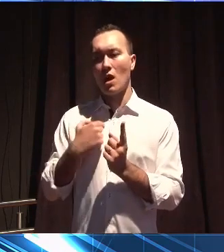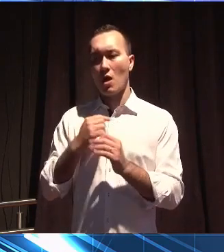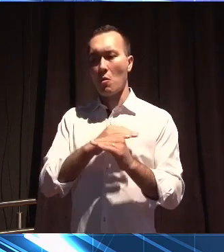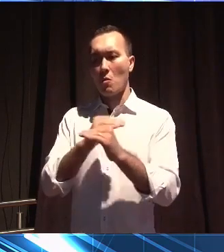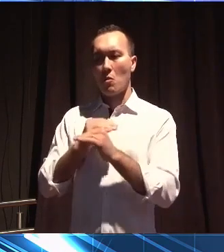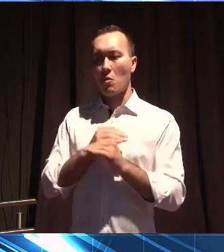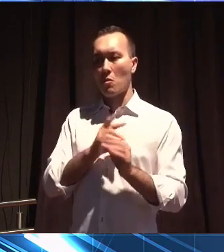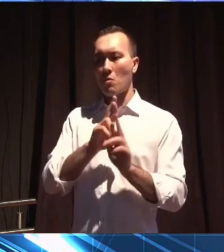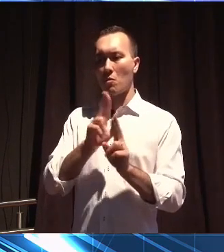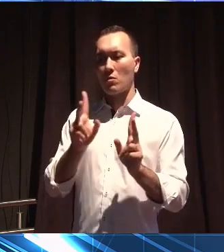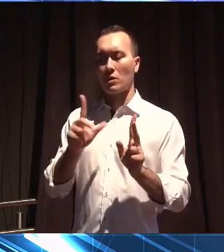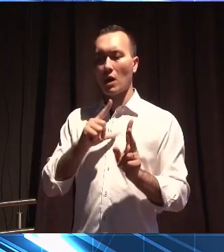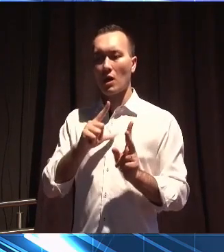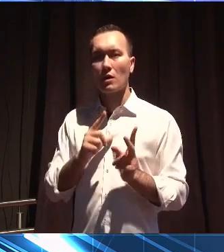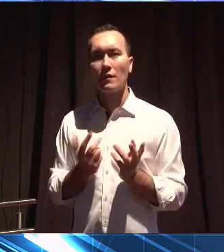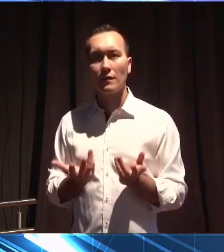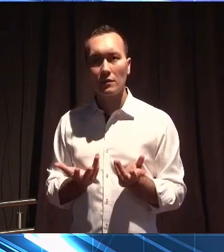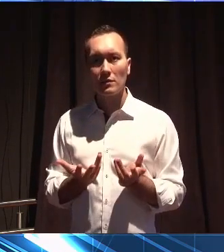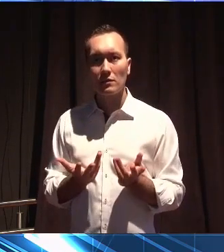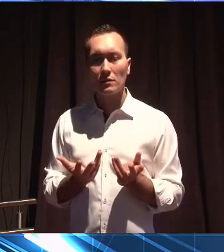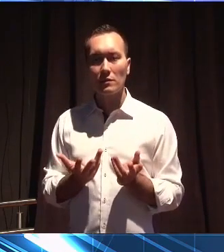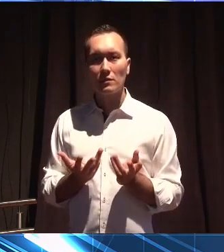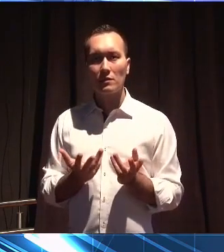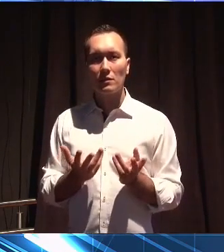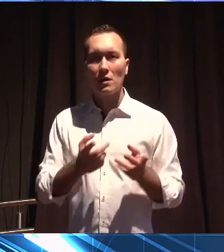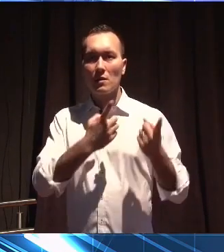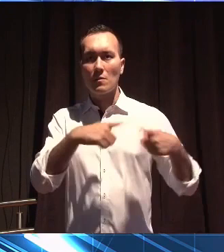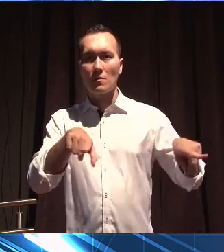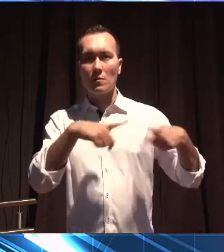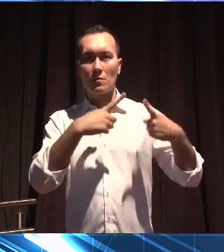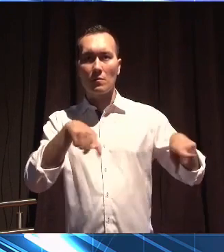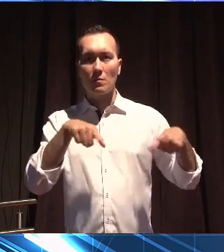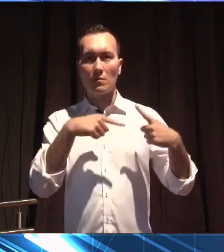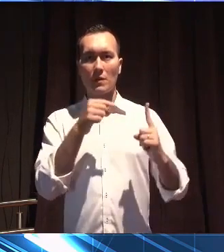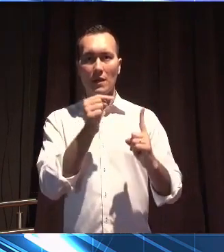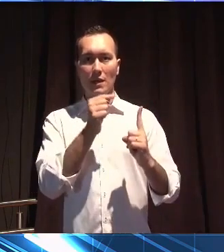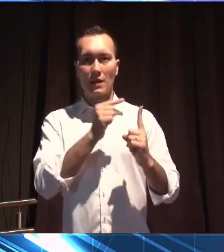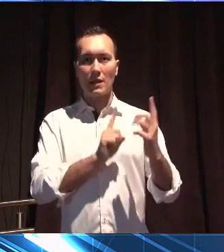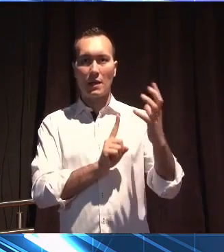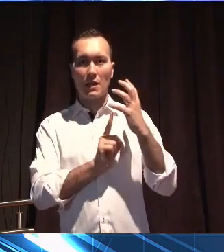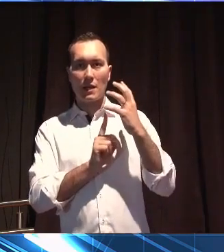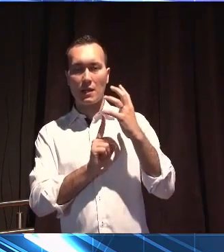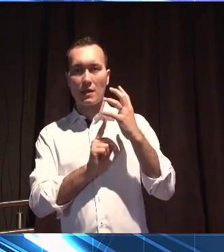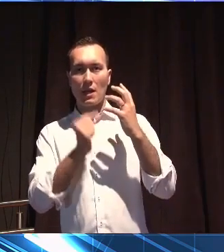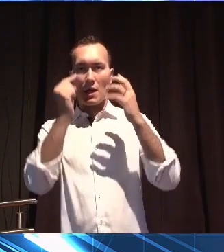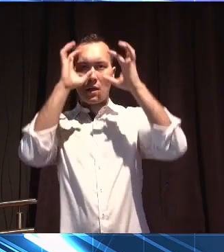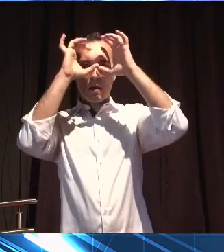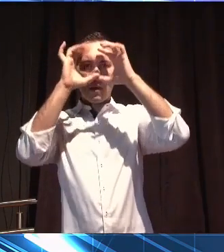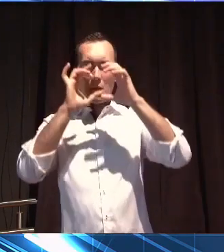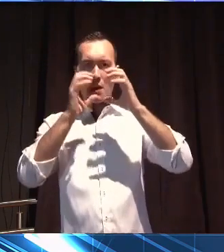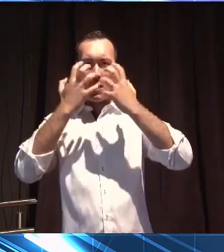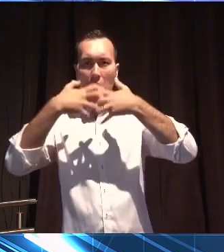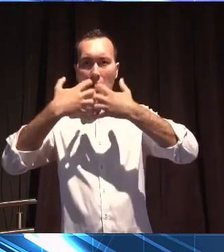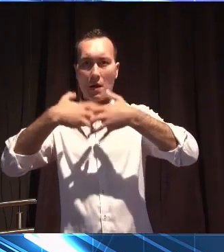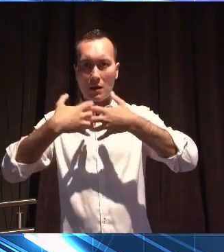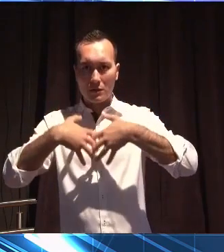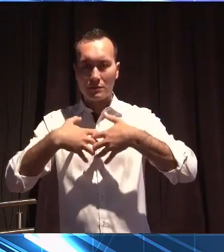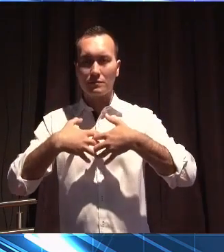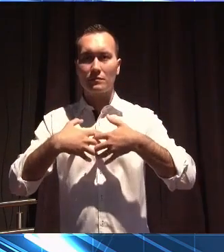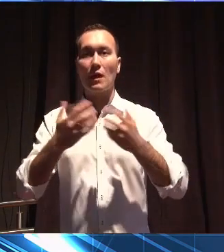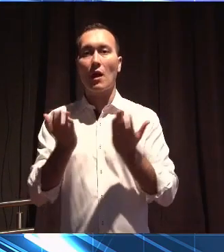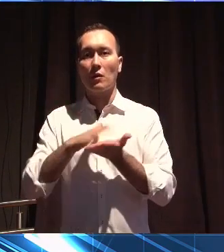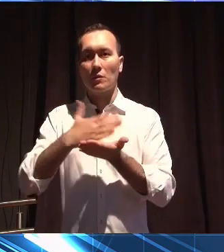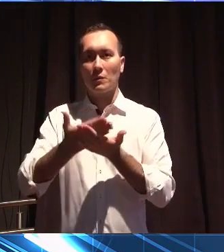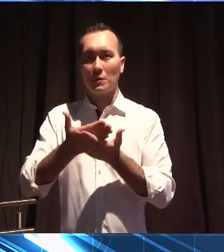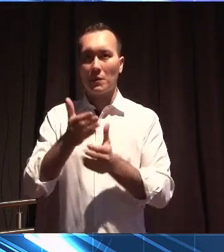alguma coisa, por exemplo, voltando à questão da música, tem uma parcela ali por trás do que pode ser relevante para ti naquele momento.